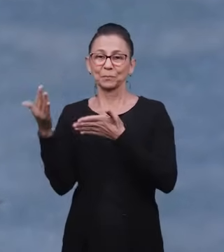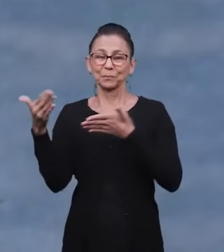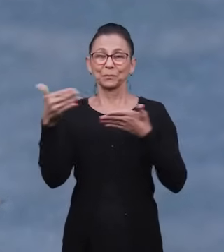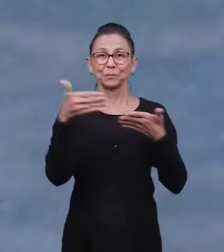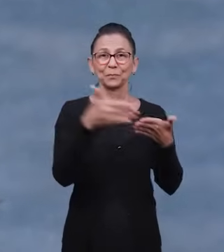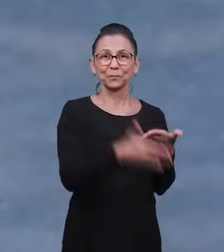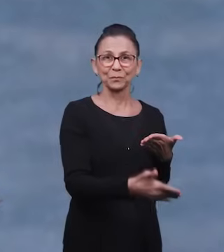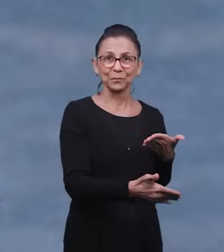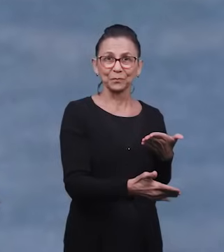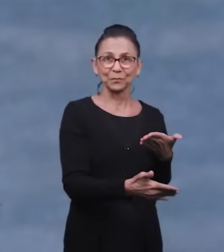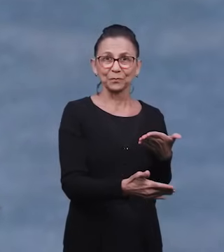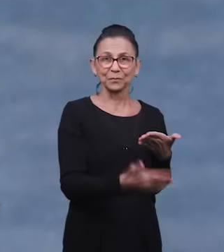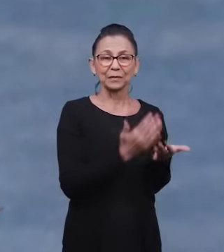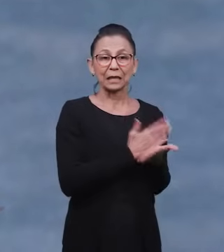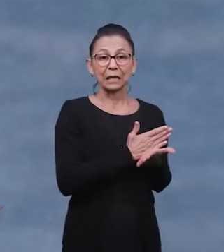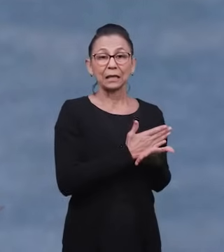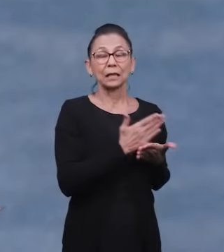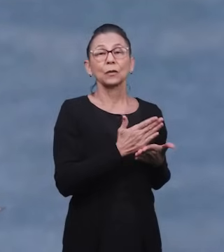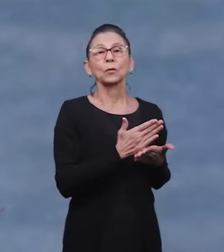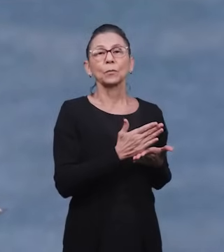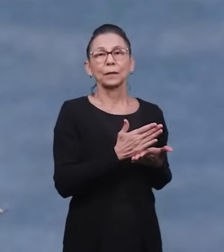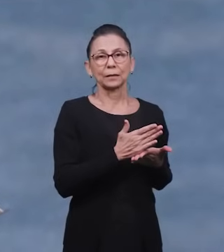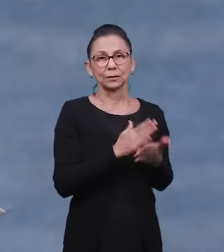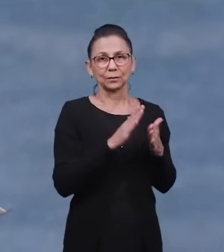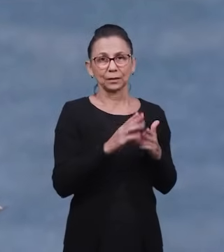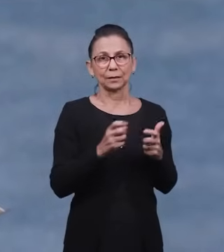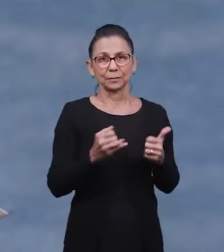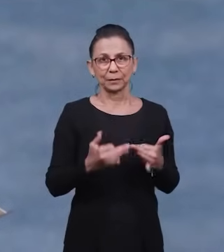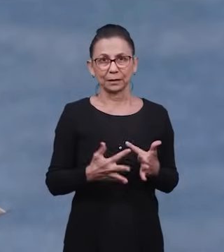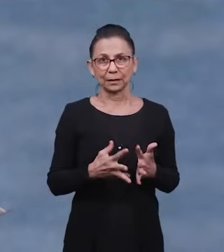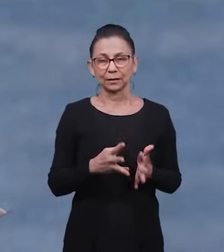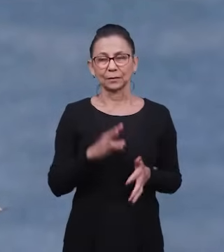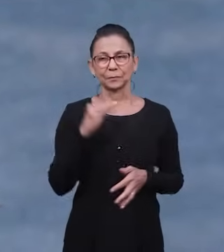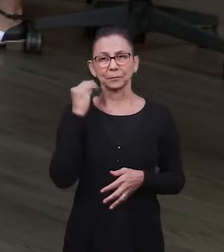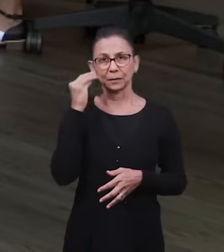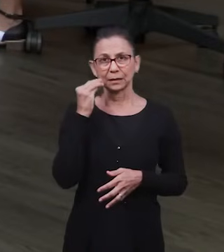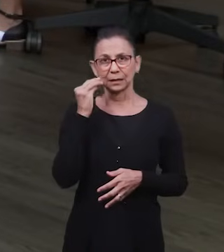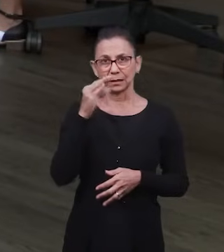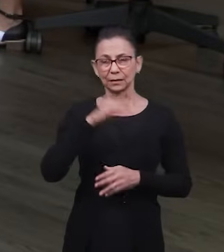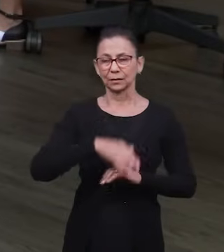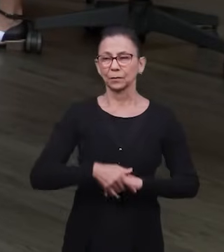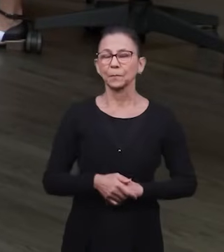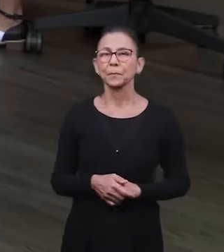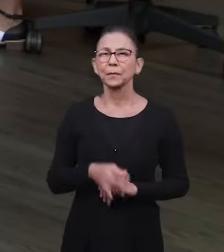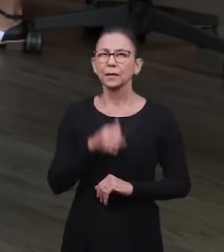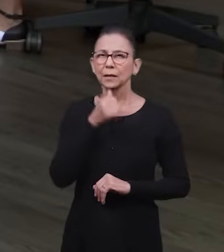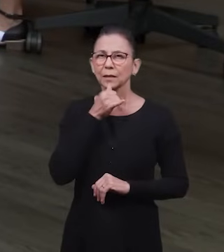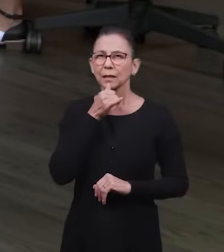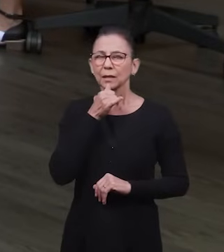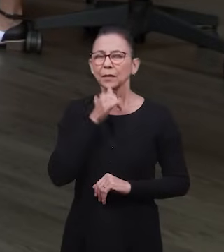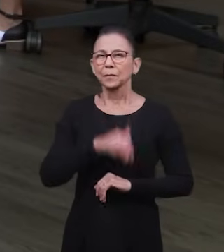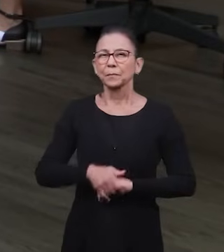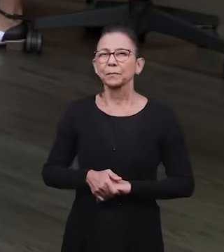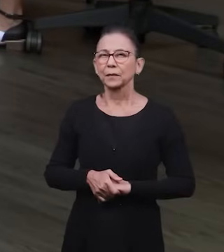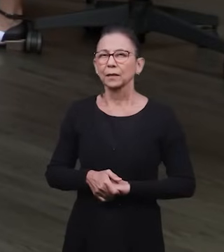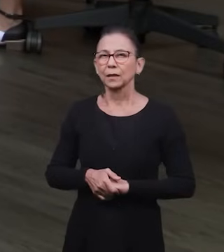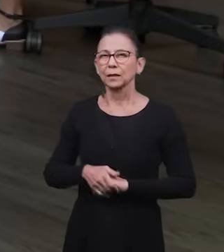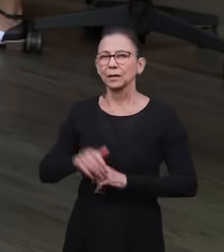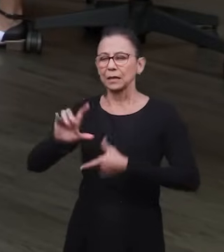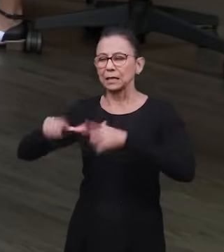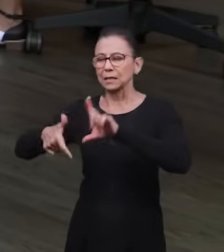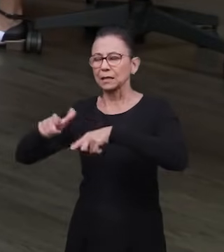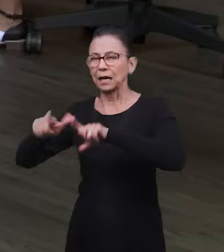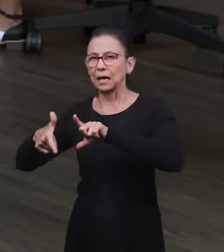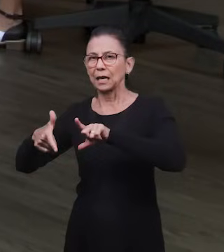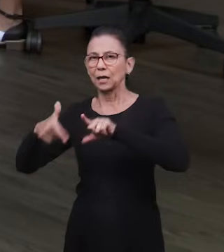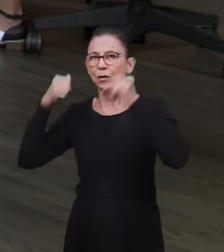se precipitam com maior velocidade. Vou te explicar por quê, por experiência. Primeiro, você lembra quando Israel houve a divisão